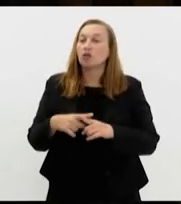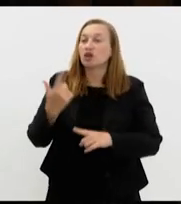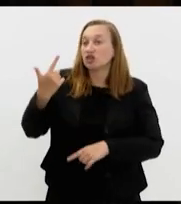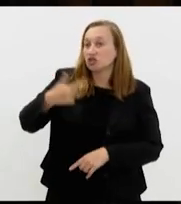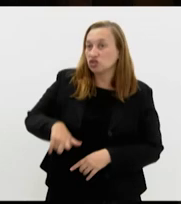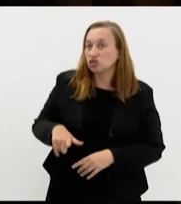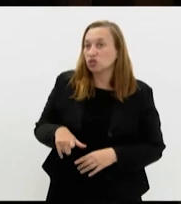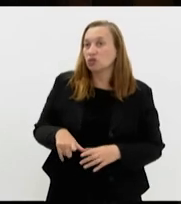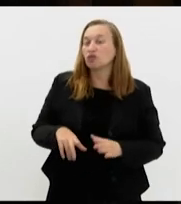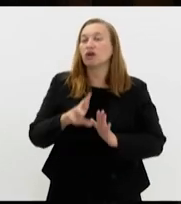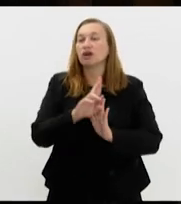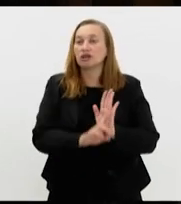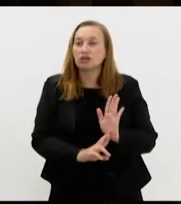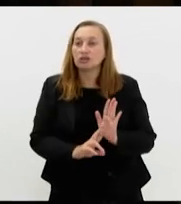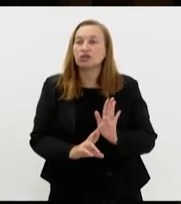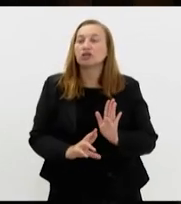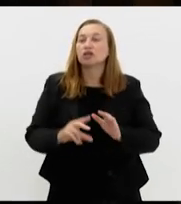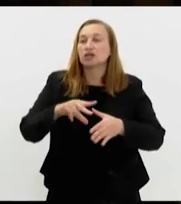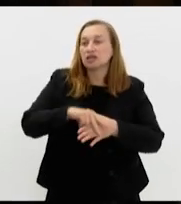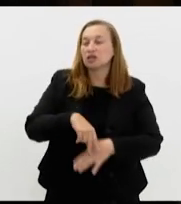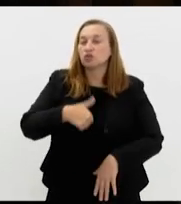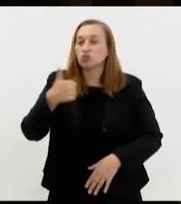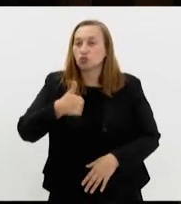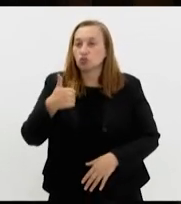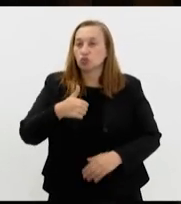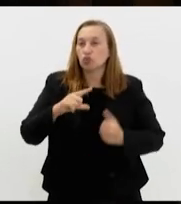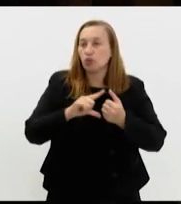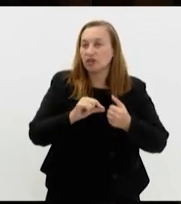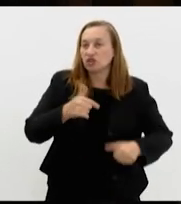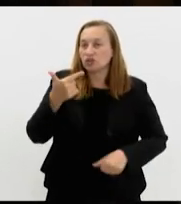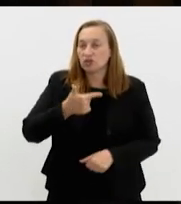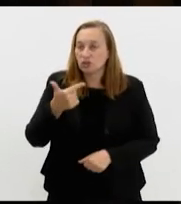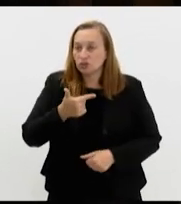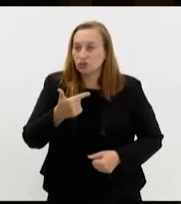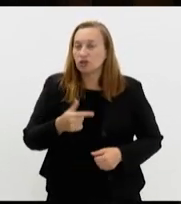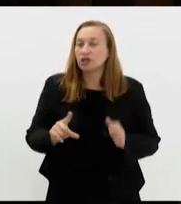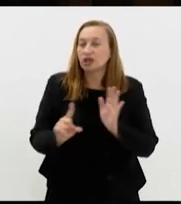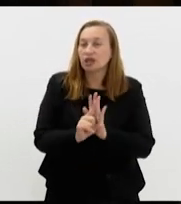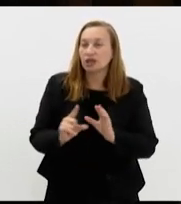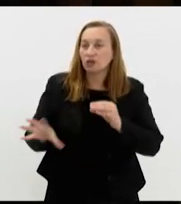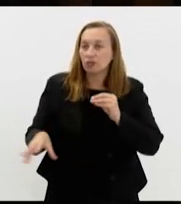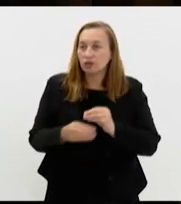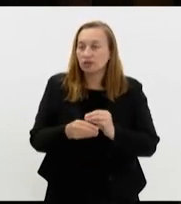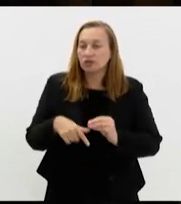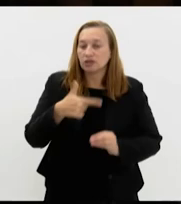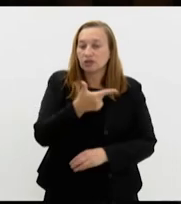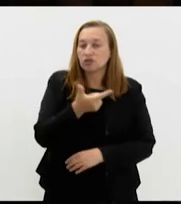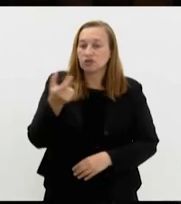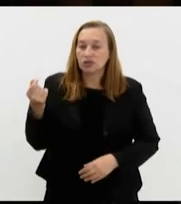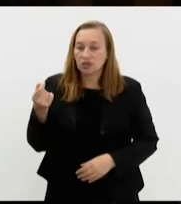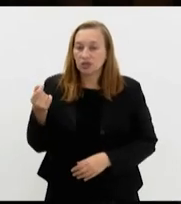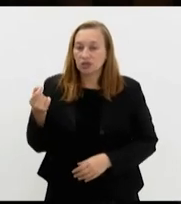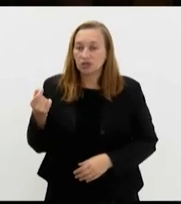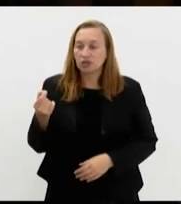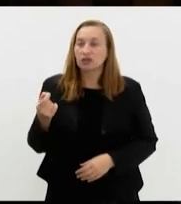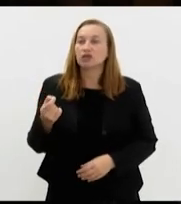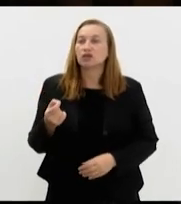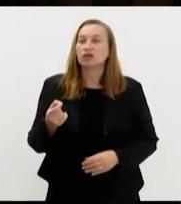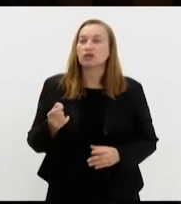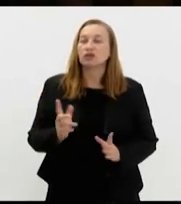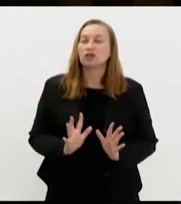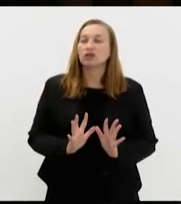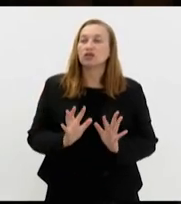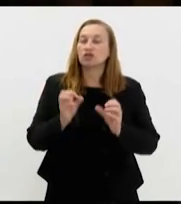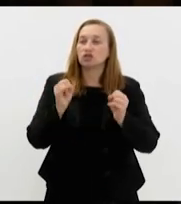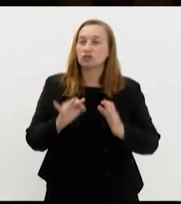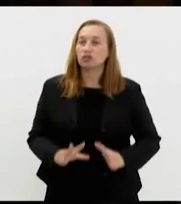a redação do inciso 1 do artigo 2º da Lei Complementar 200, que é o que define quanto